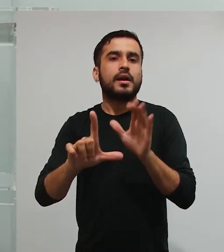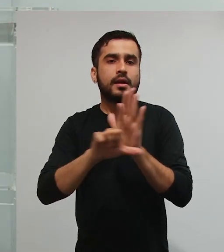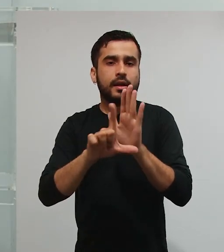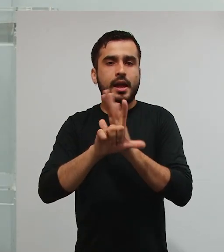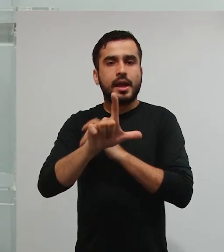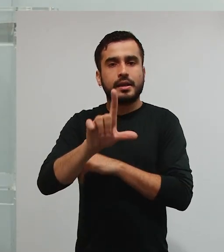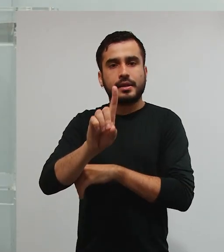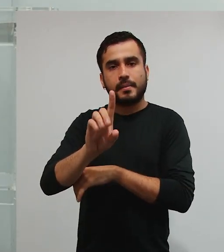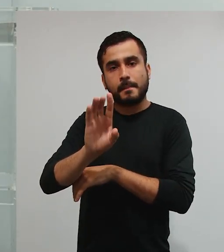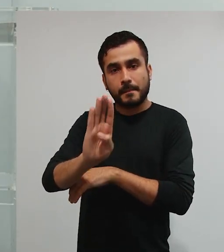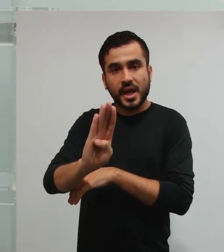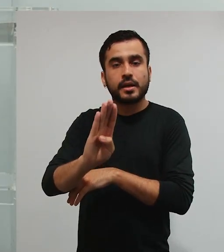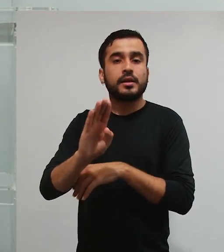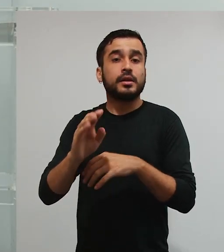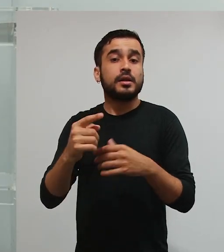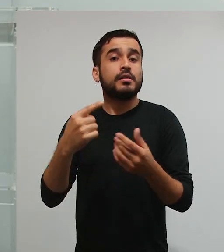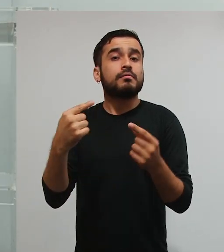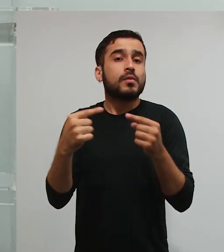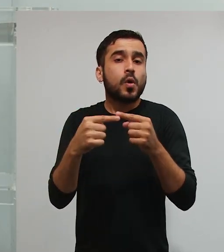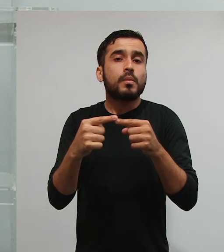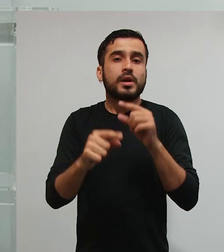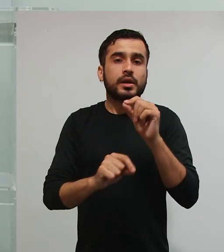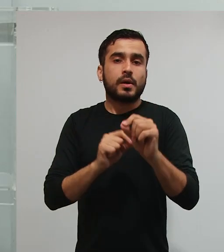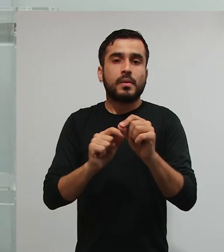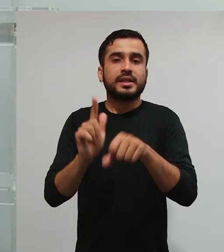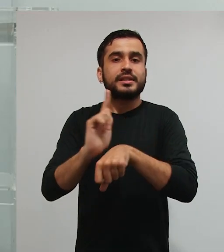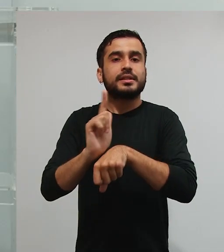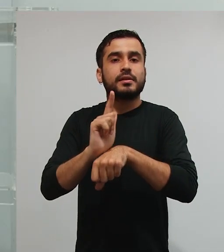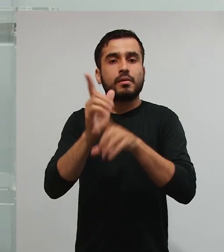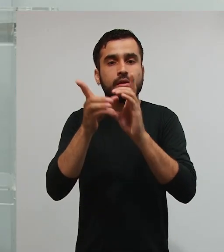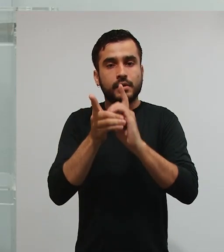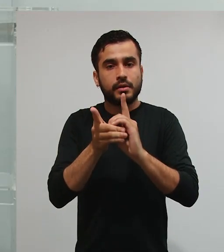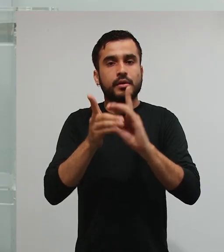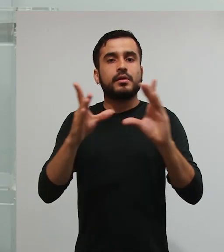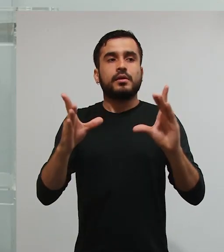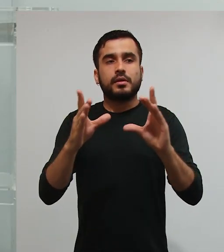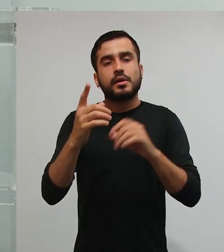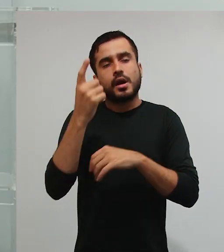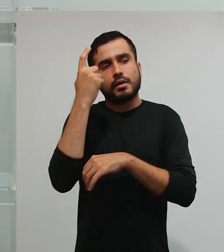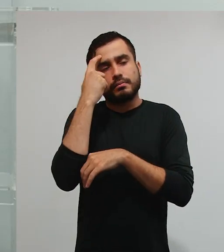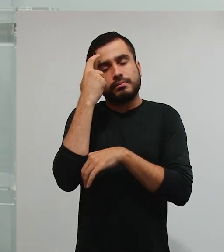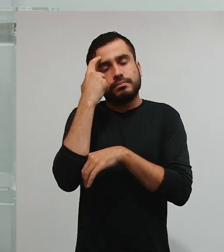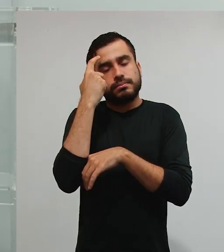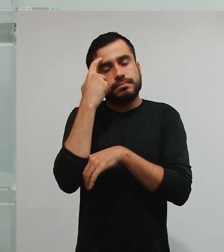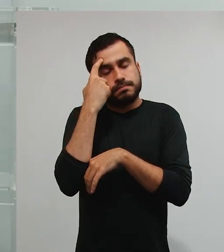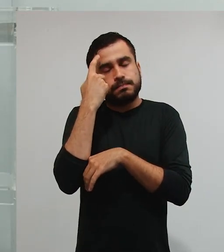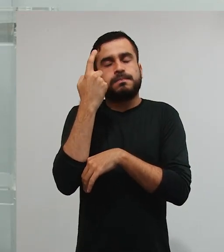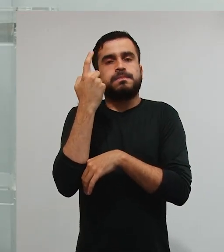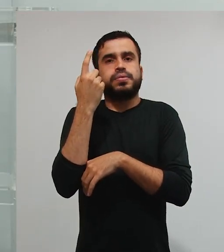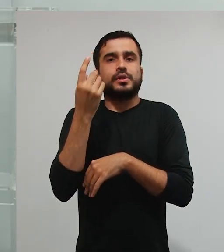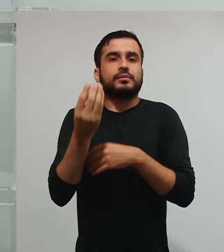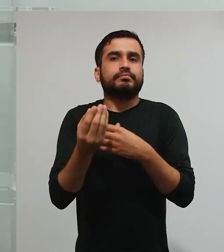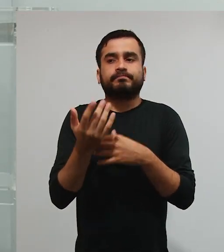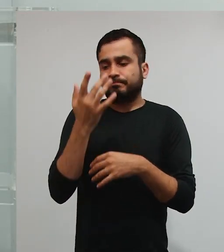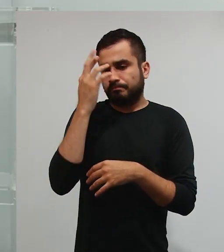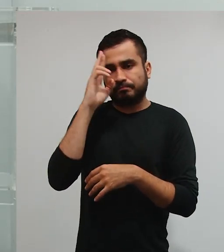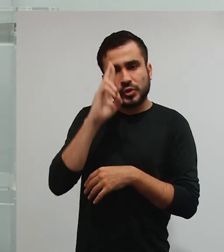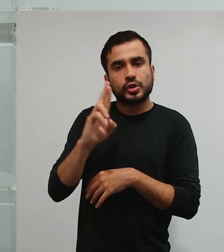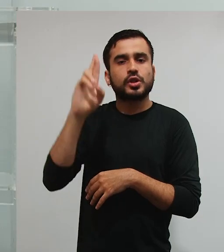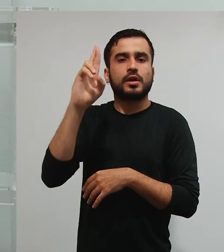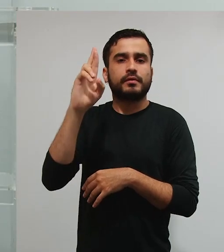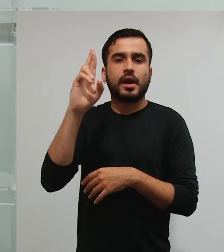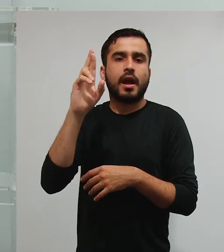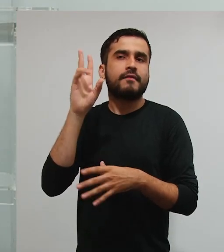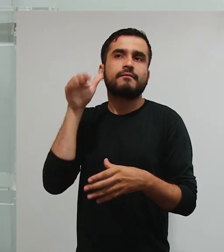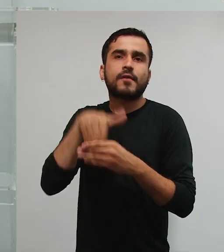Educação, que prevê uma gestão democrática. Uma gestão democrática não é só você pensar que um diretor, um gestor